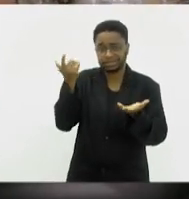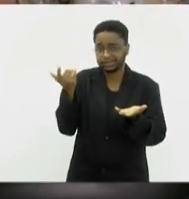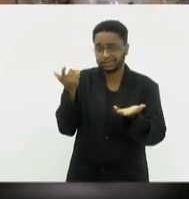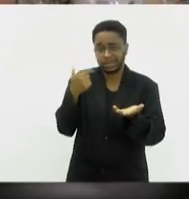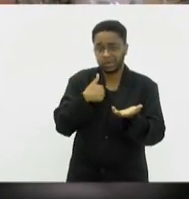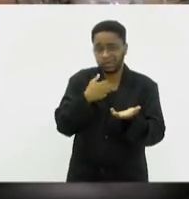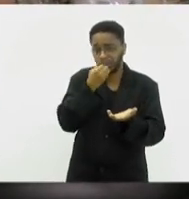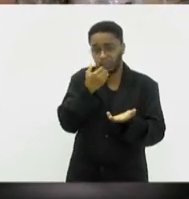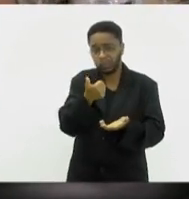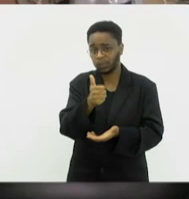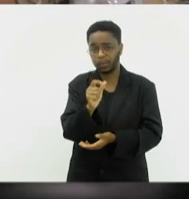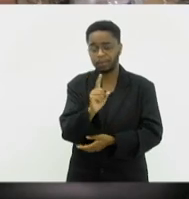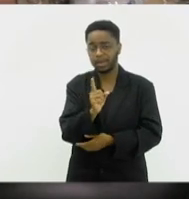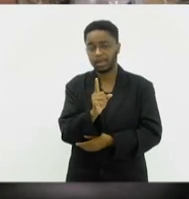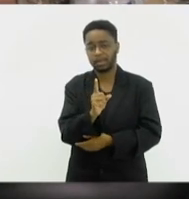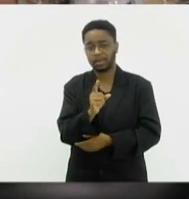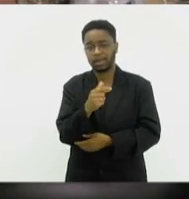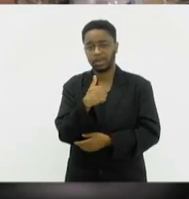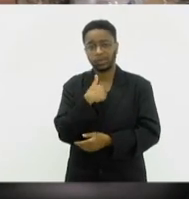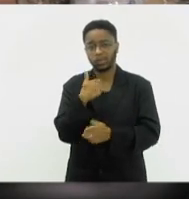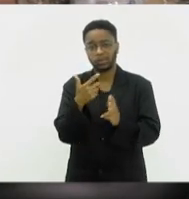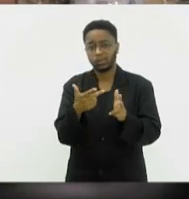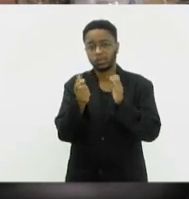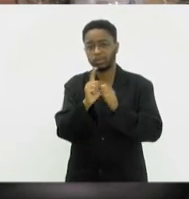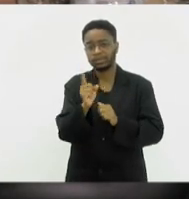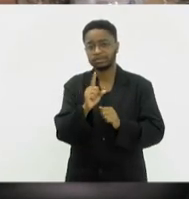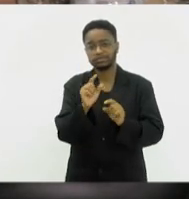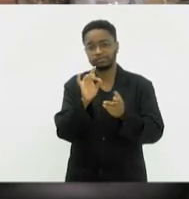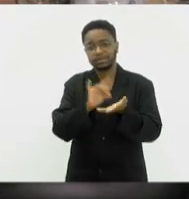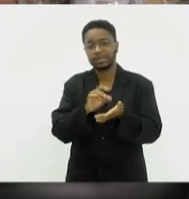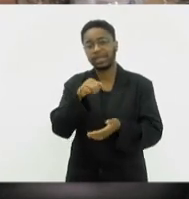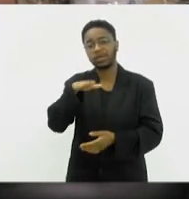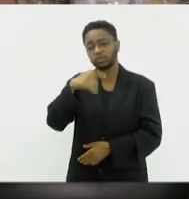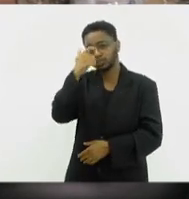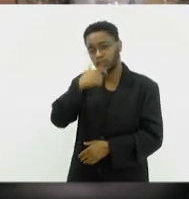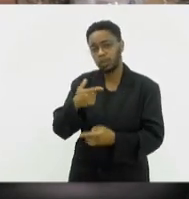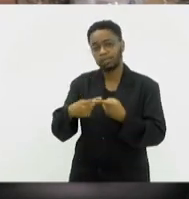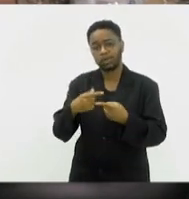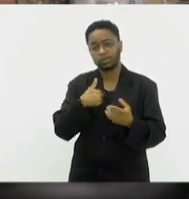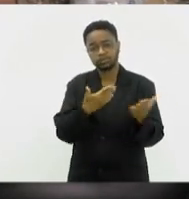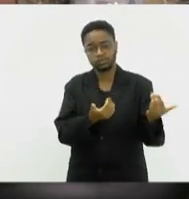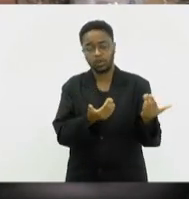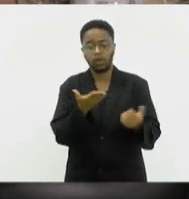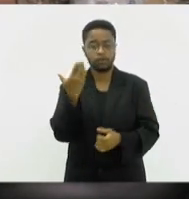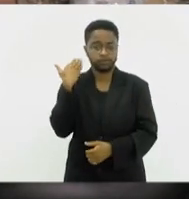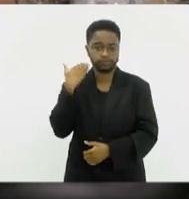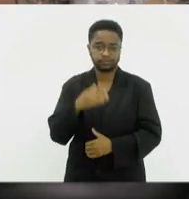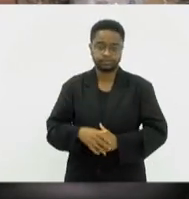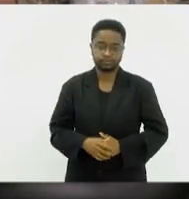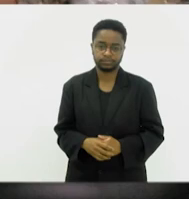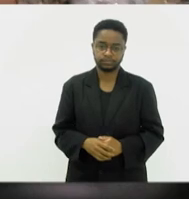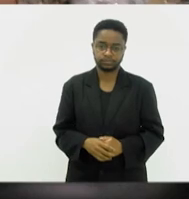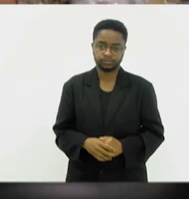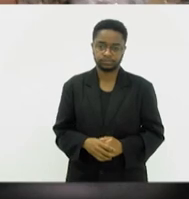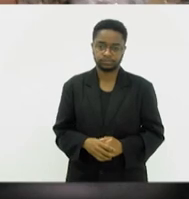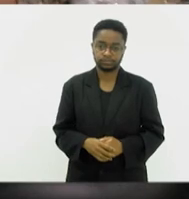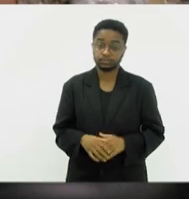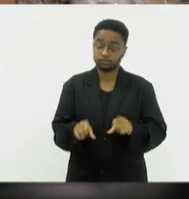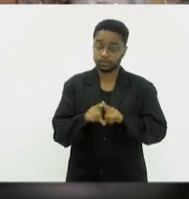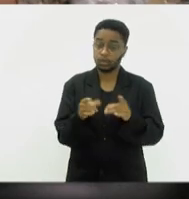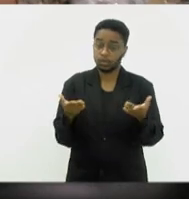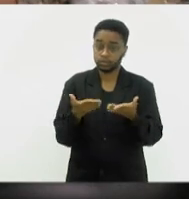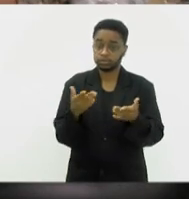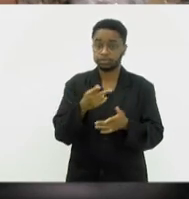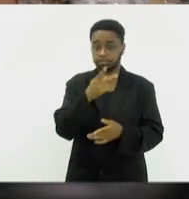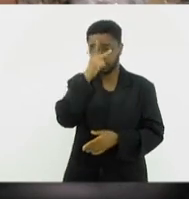estava bem, eu não tinha ainda a percepção do que de fato era, por ser muito novo, né? E aí, hoje, as pessoas me olham